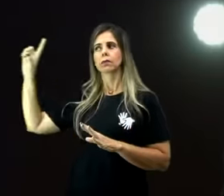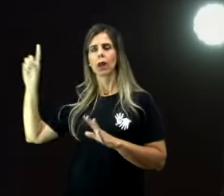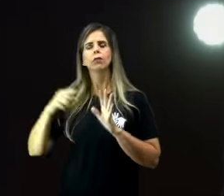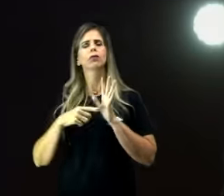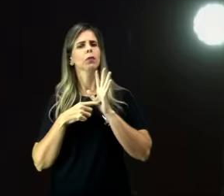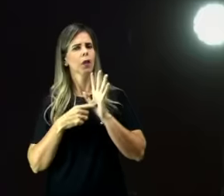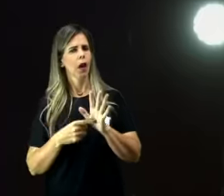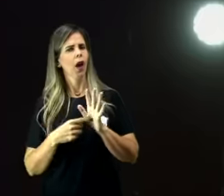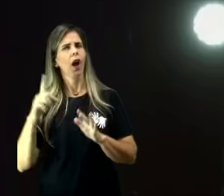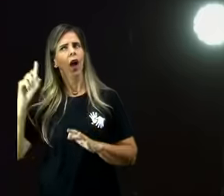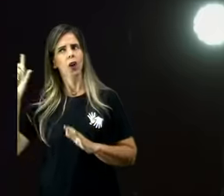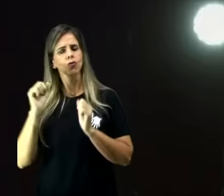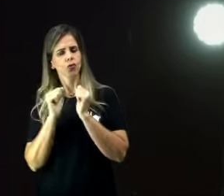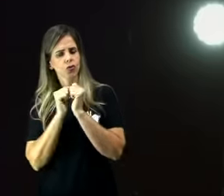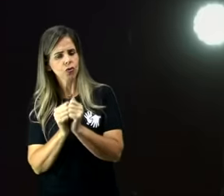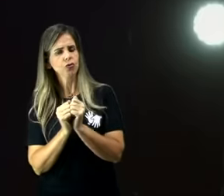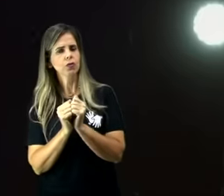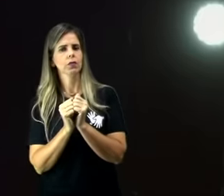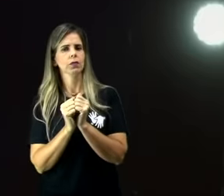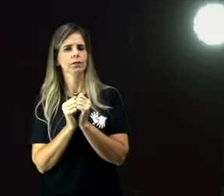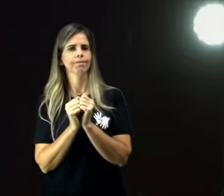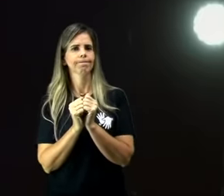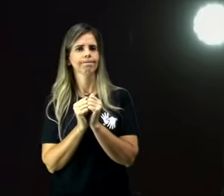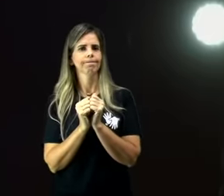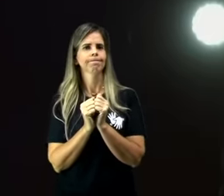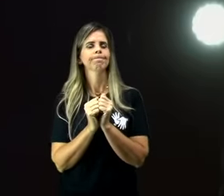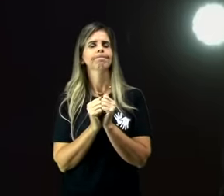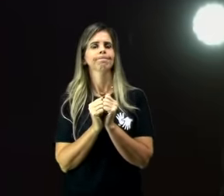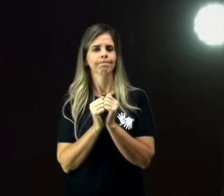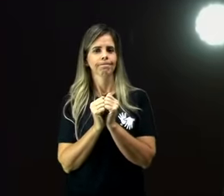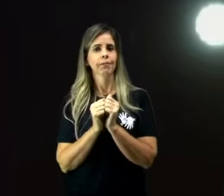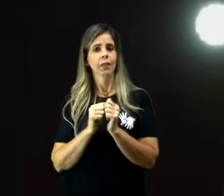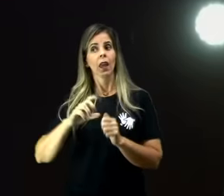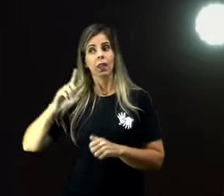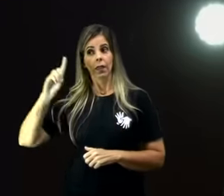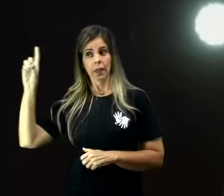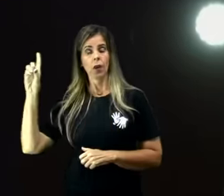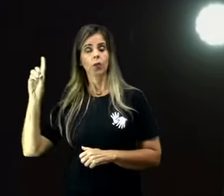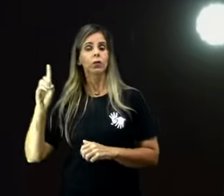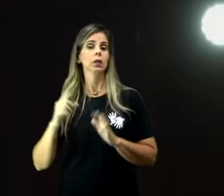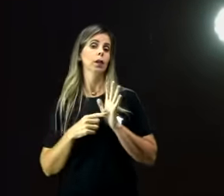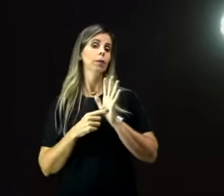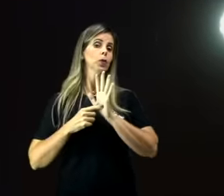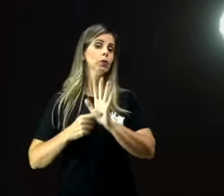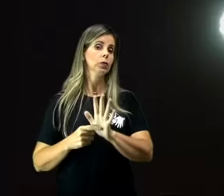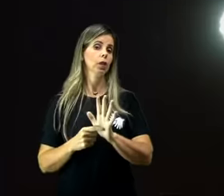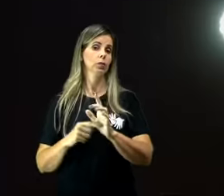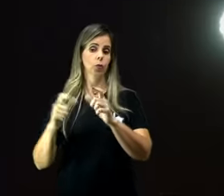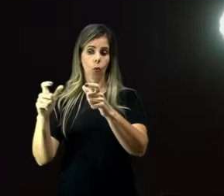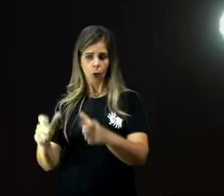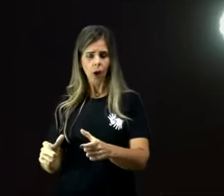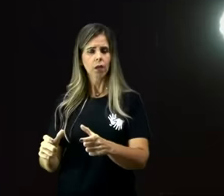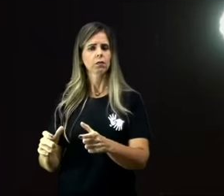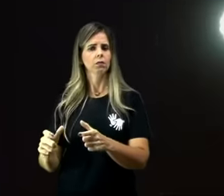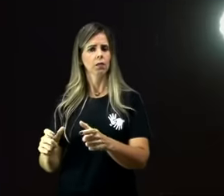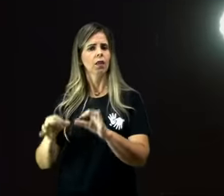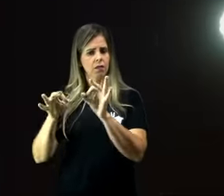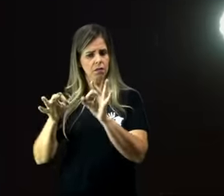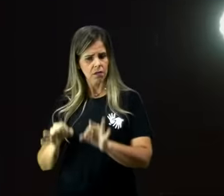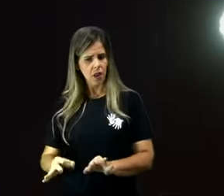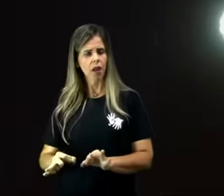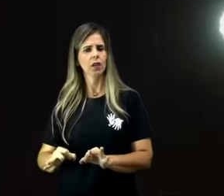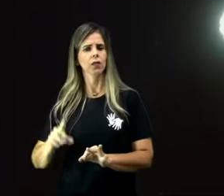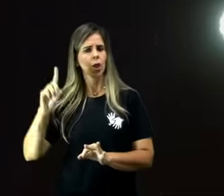contigo. Sou eu que estou te levando até lá. Levanta a mão e recebe essa palavra. Sou eu que estou te levando. É direção minha, eu estou contigo. Não